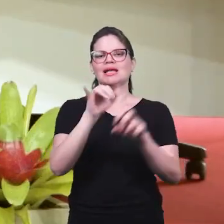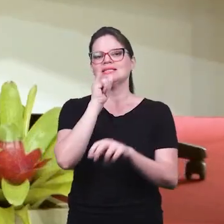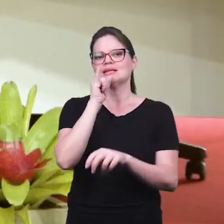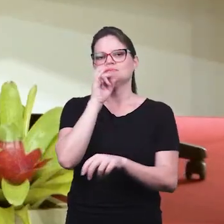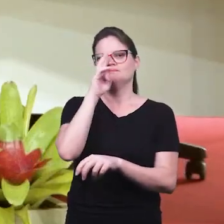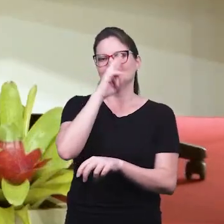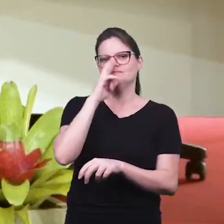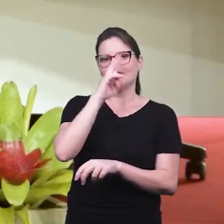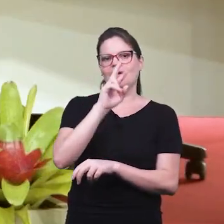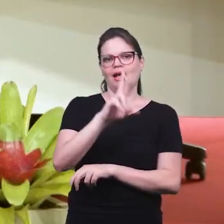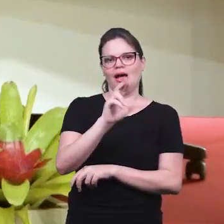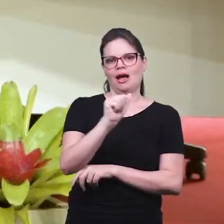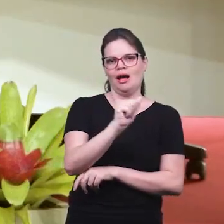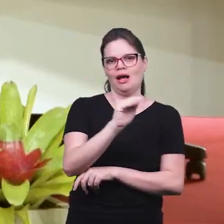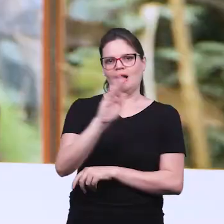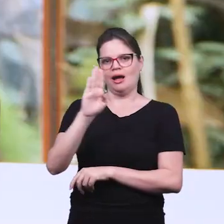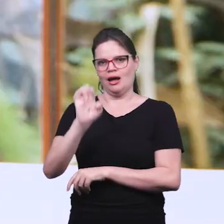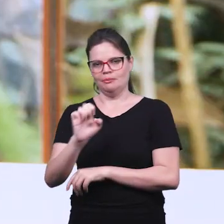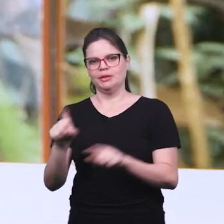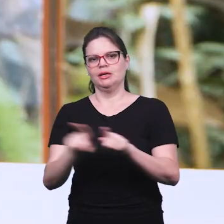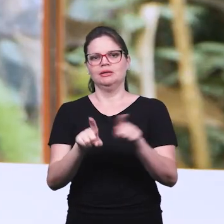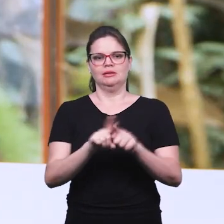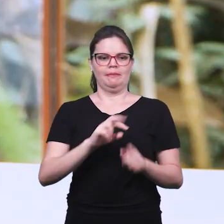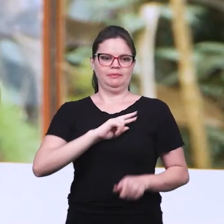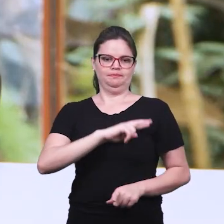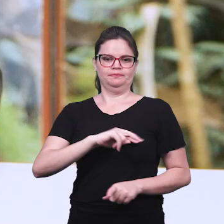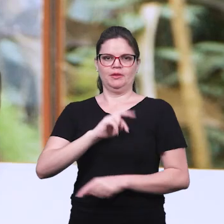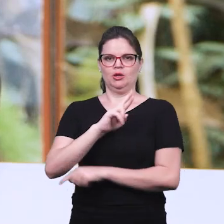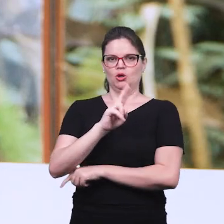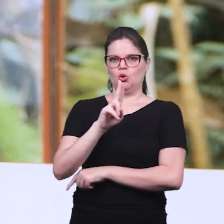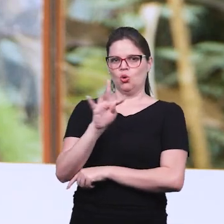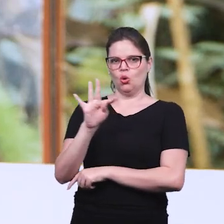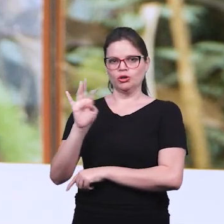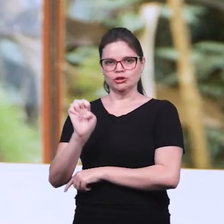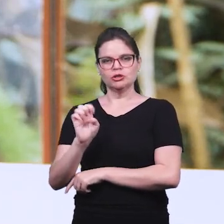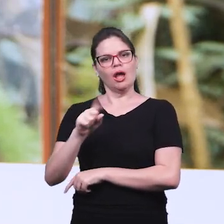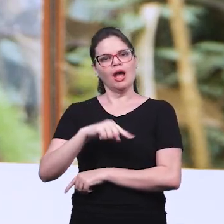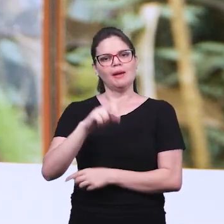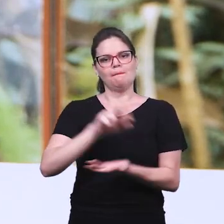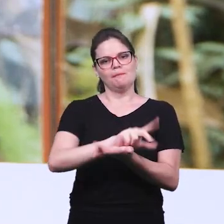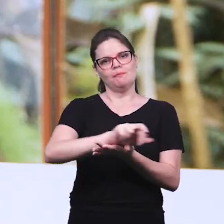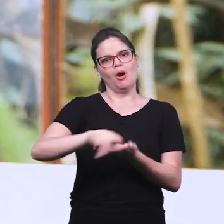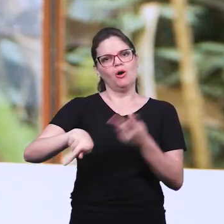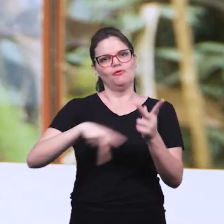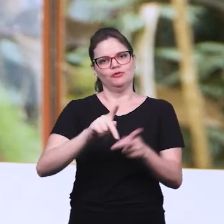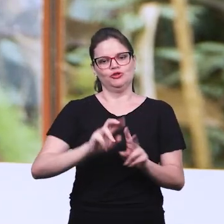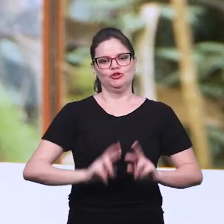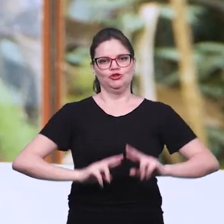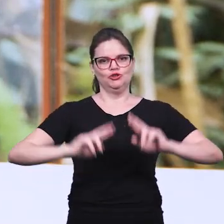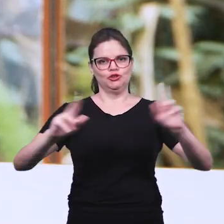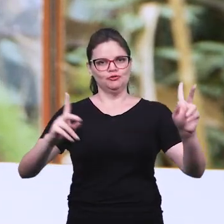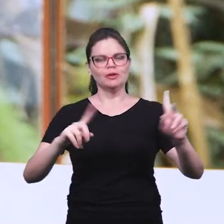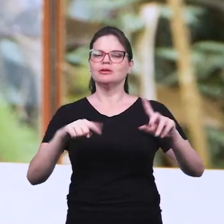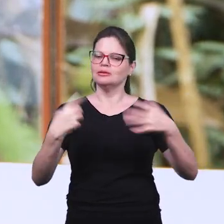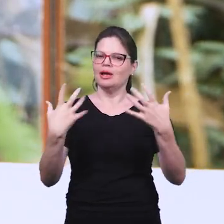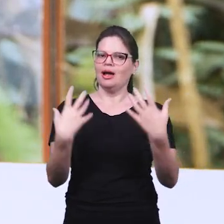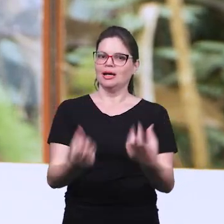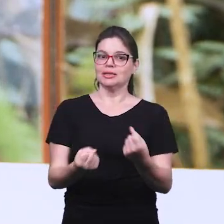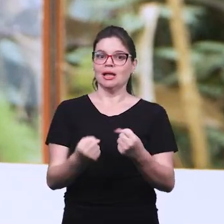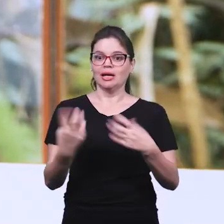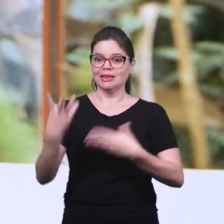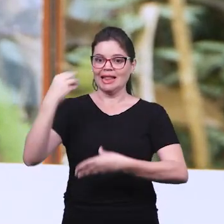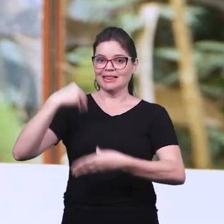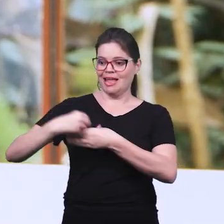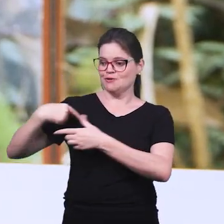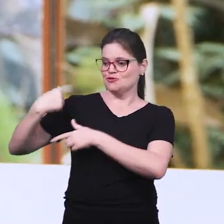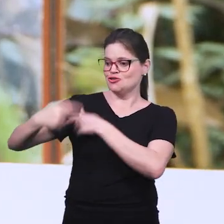a história de Ruth. Eram gentílicas, mas foram alcançadas pelo Deus de Israel e, inclusive, ingressaram na genealogia do